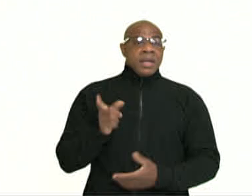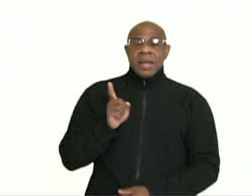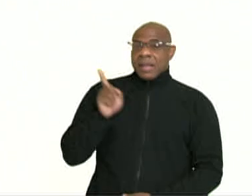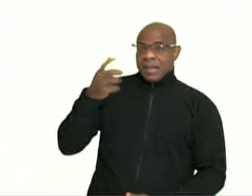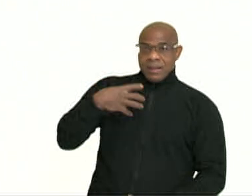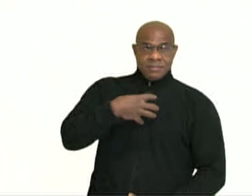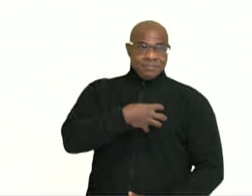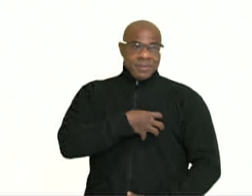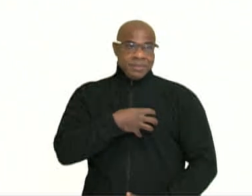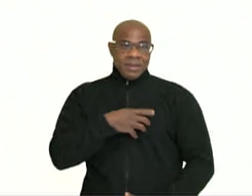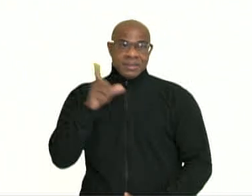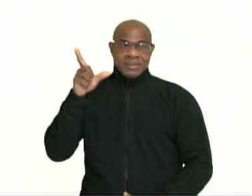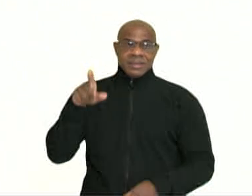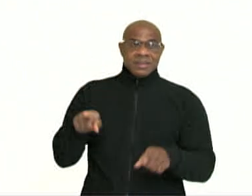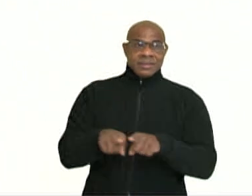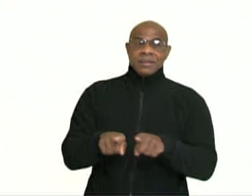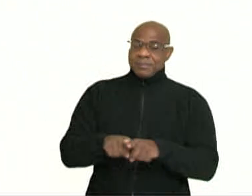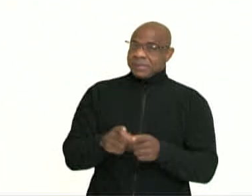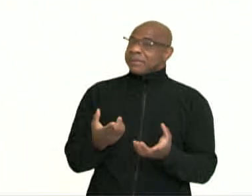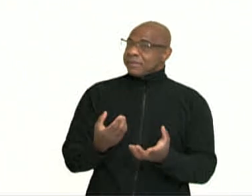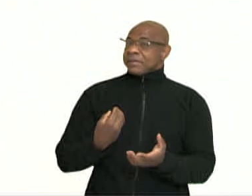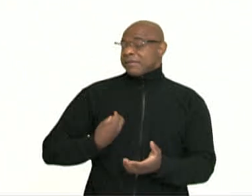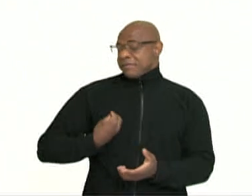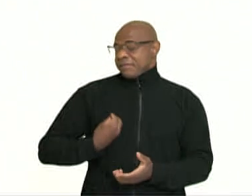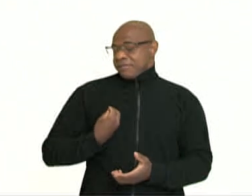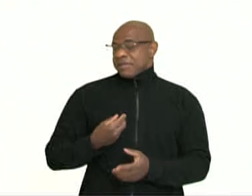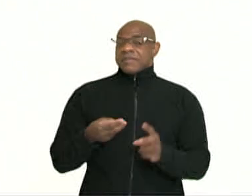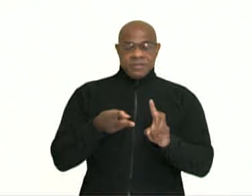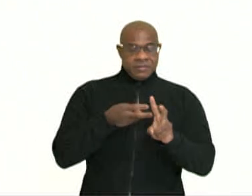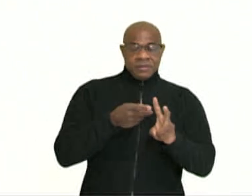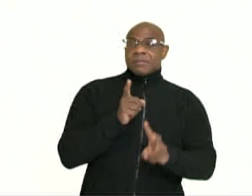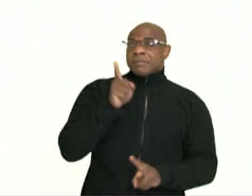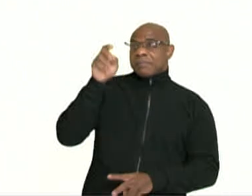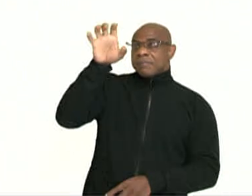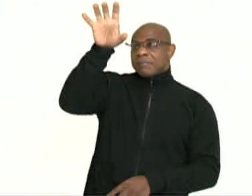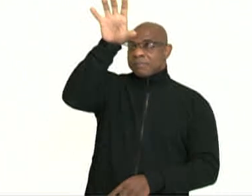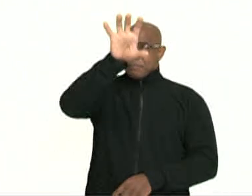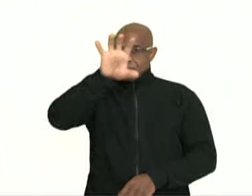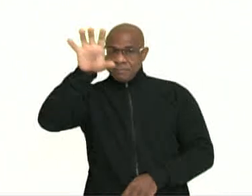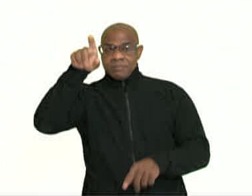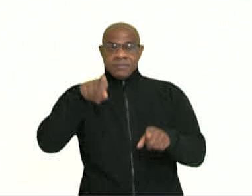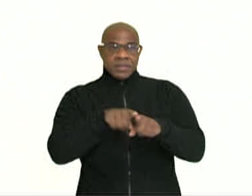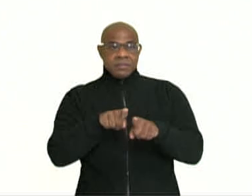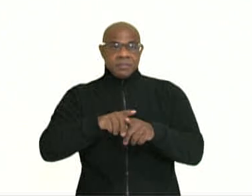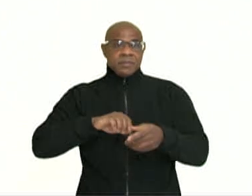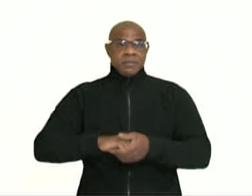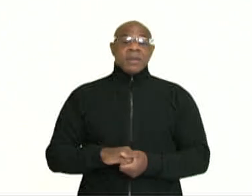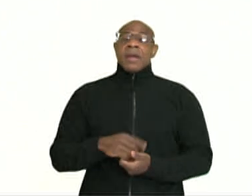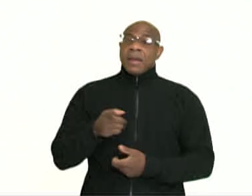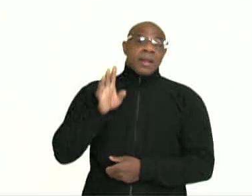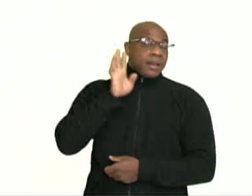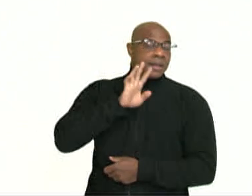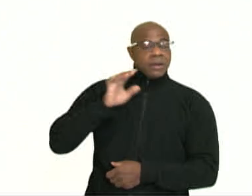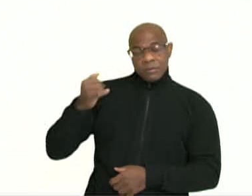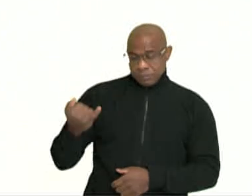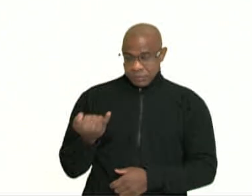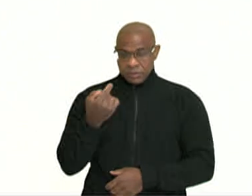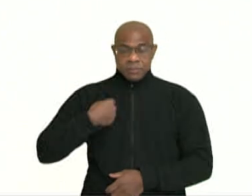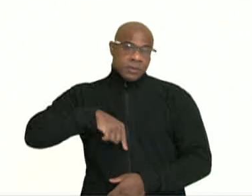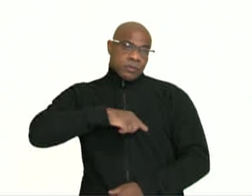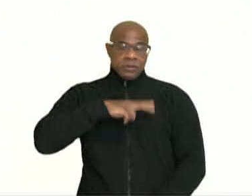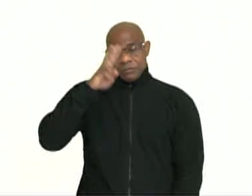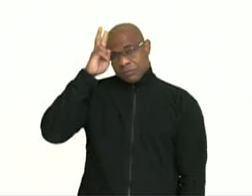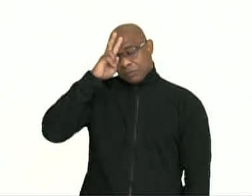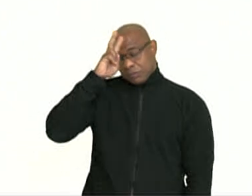ainda temos os nossos povos tupinambás espalhados aí pelo nosso Brasil, né? Muito legal e muito importante para a nossa história e